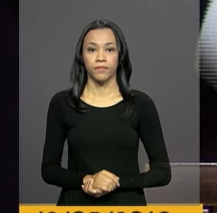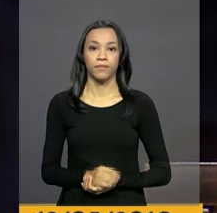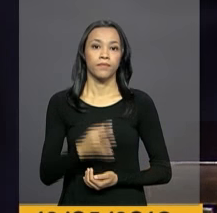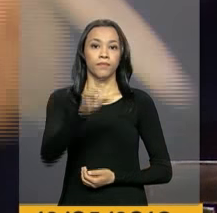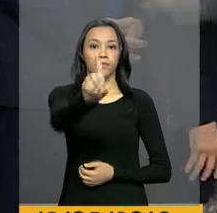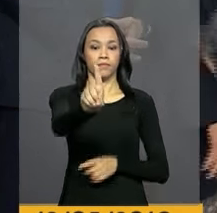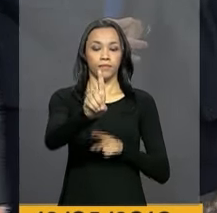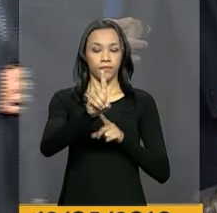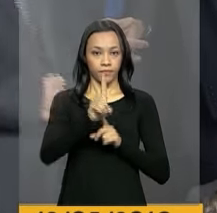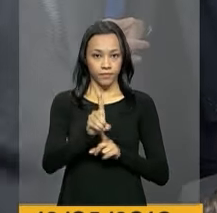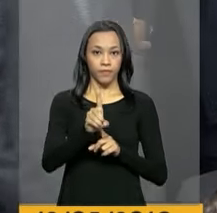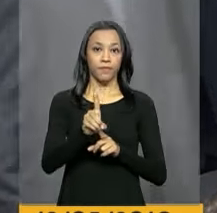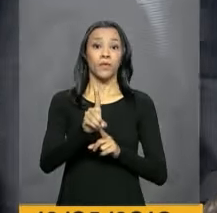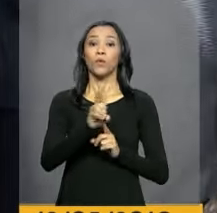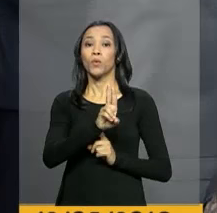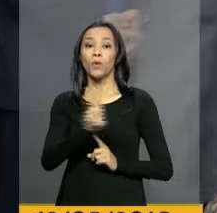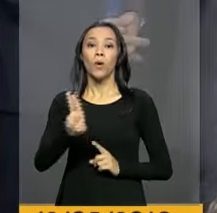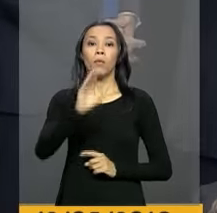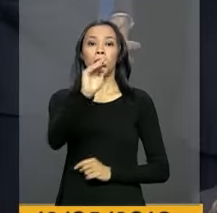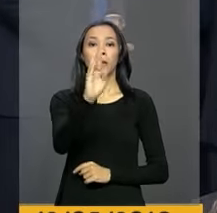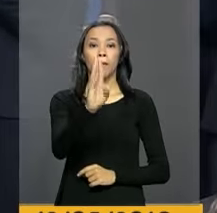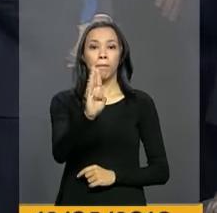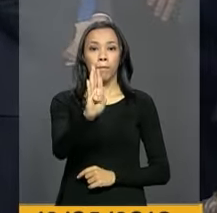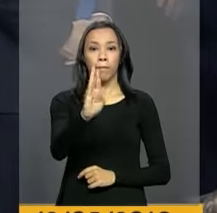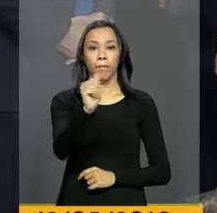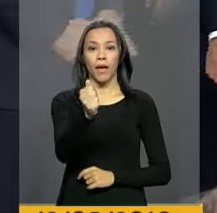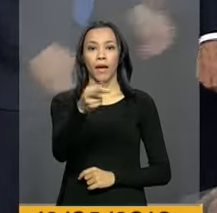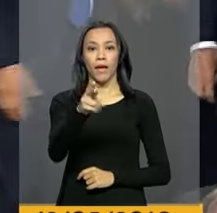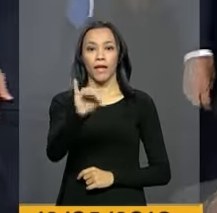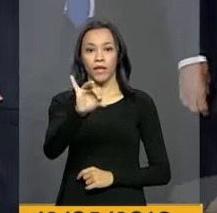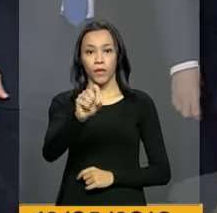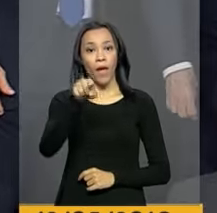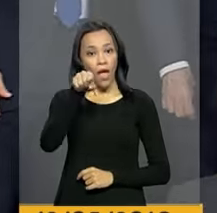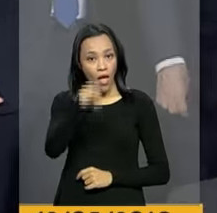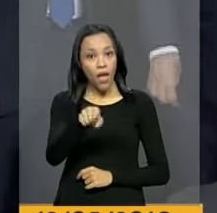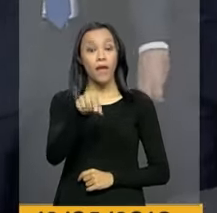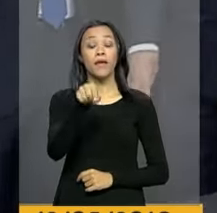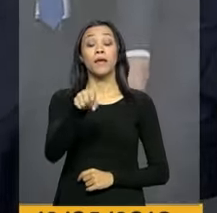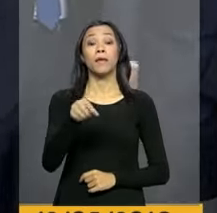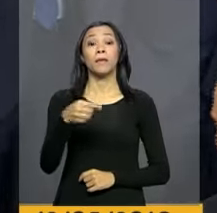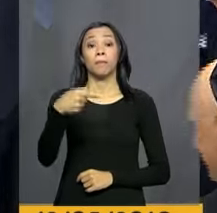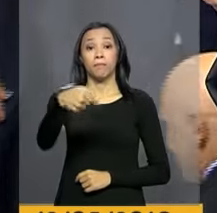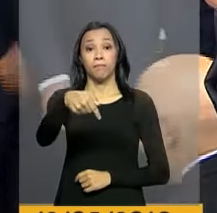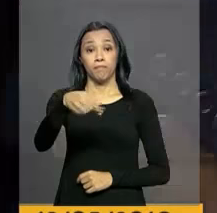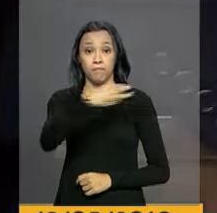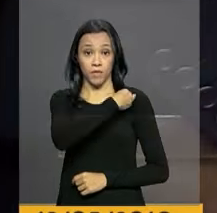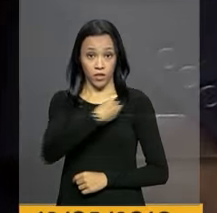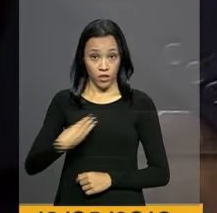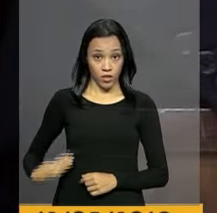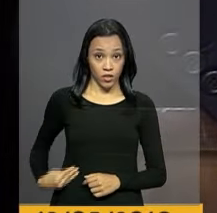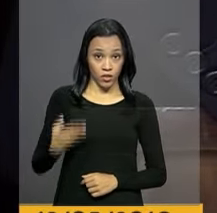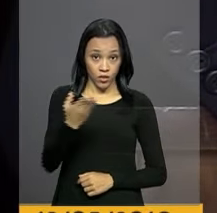Blairo Borges Maggi, ministro de Estado da Agricultura, Pecuária e Abastecimento.